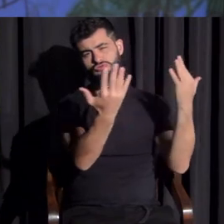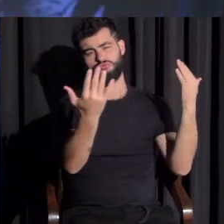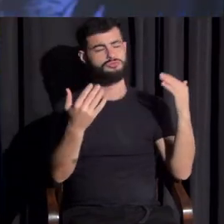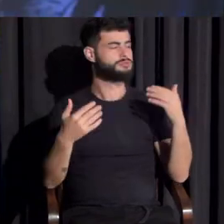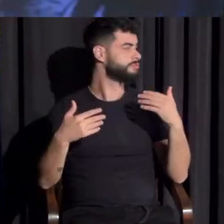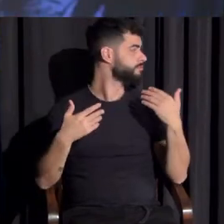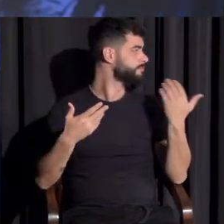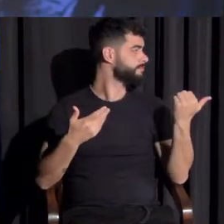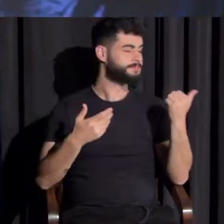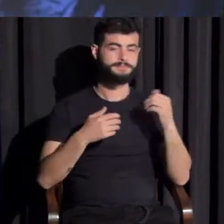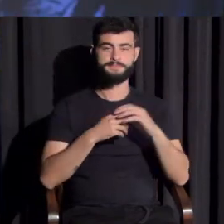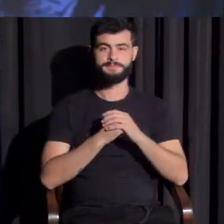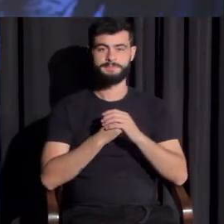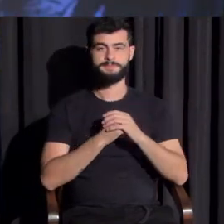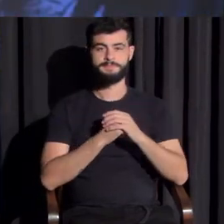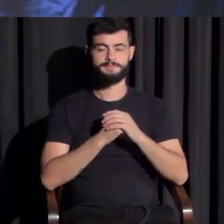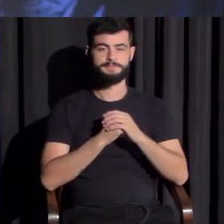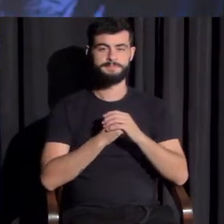se dissipando.